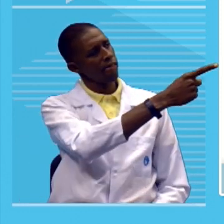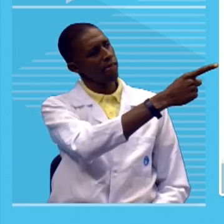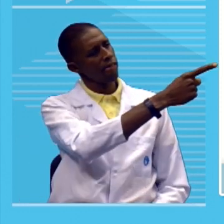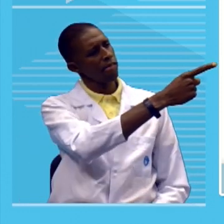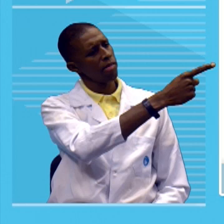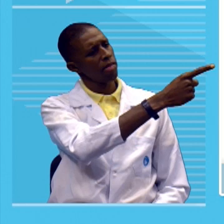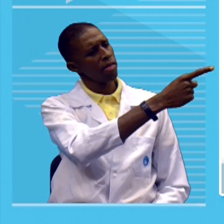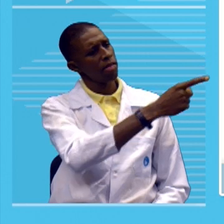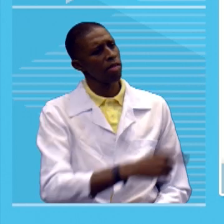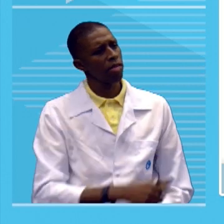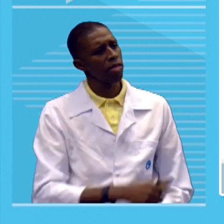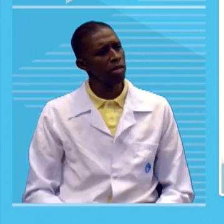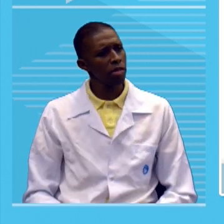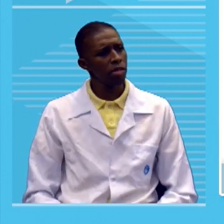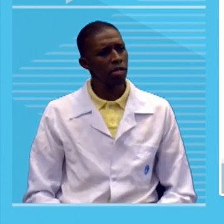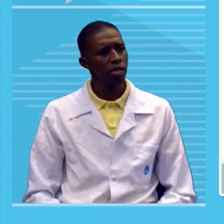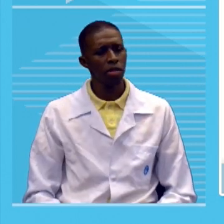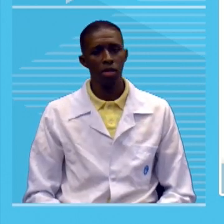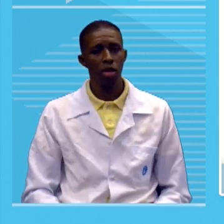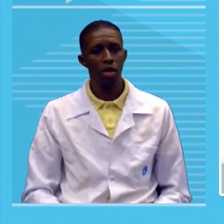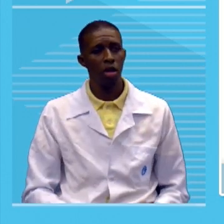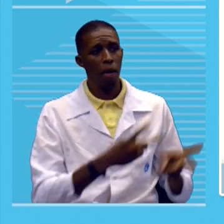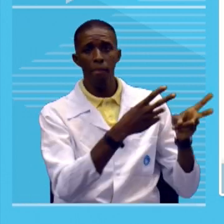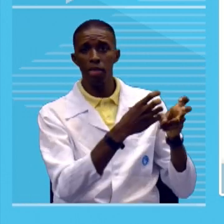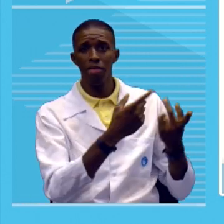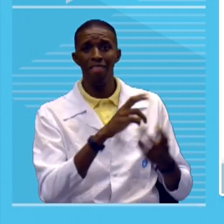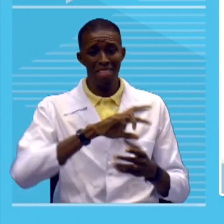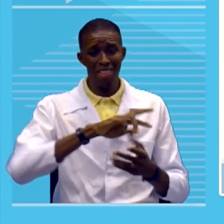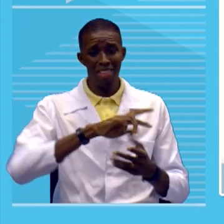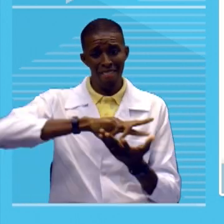banho e sua. Mãe,